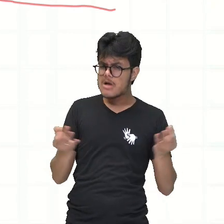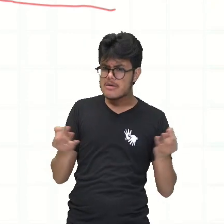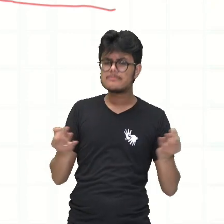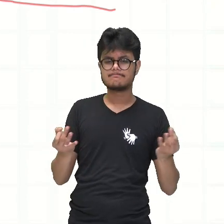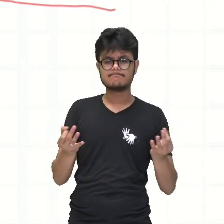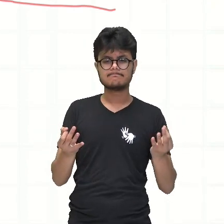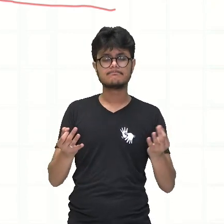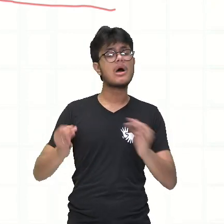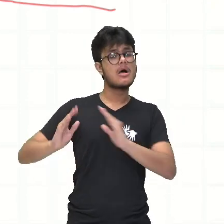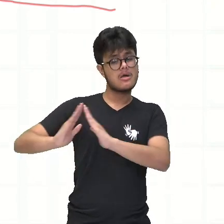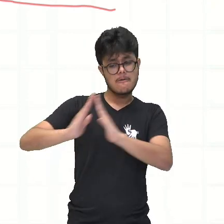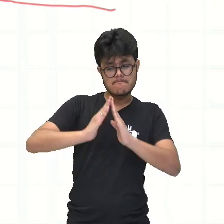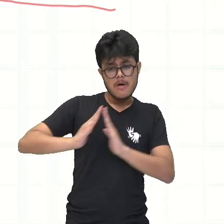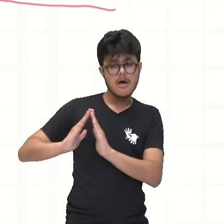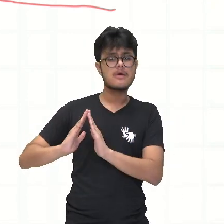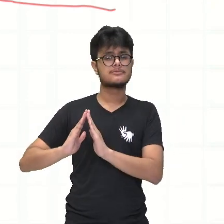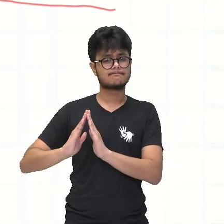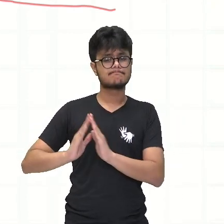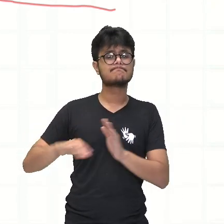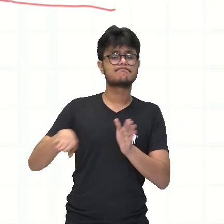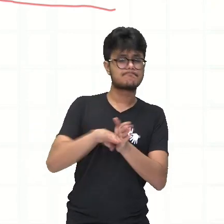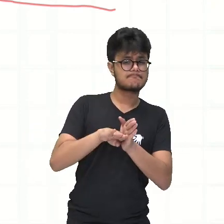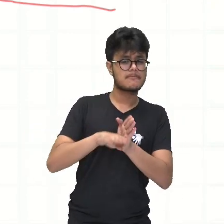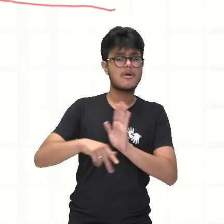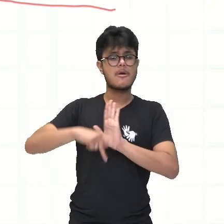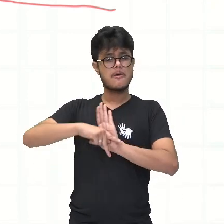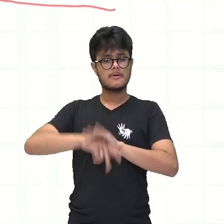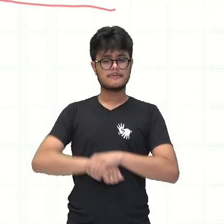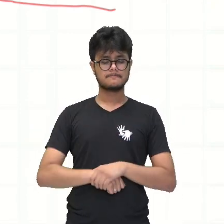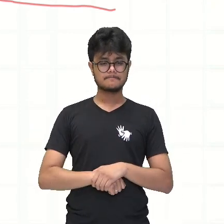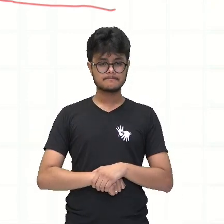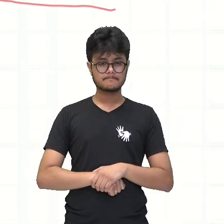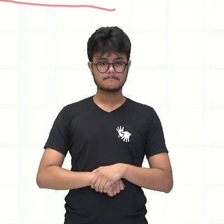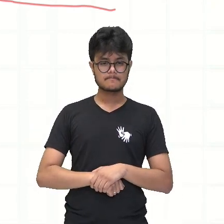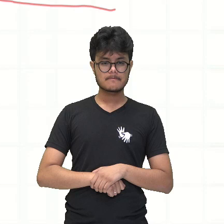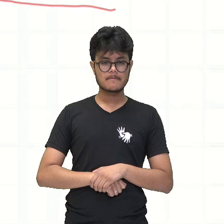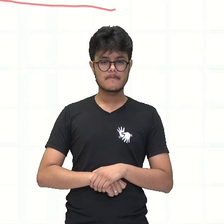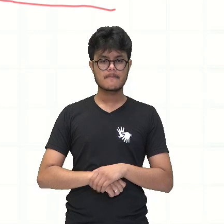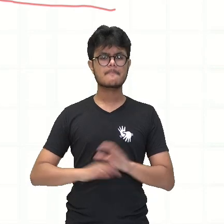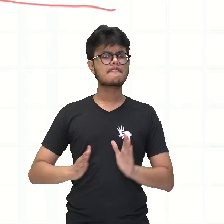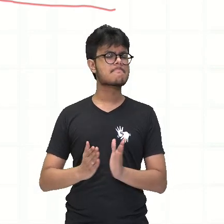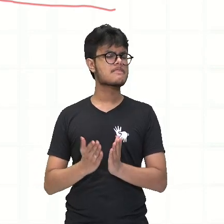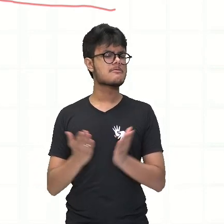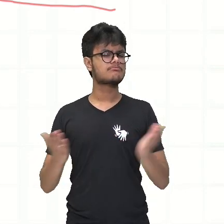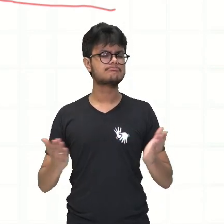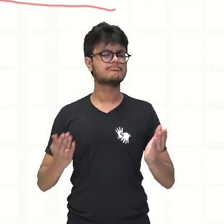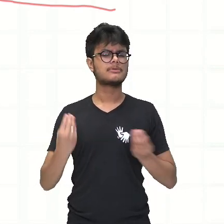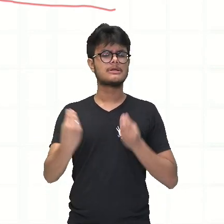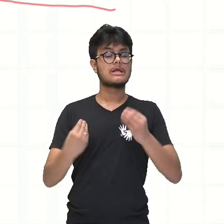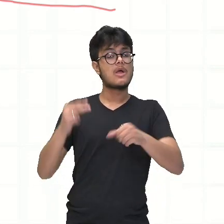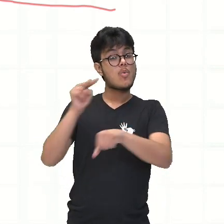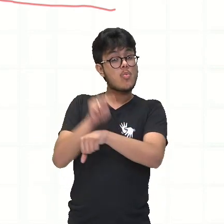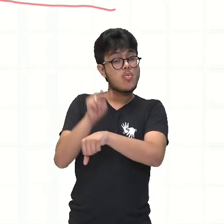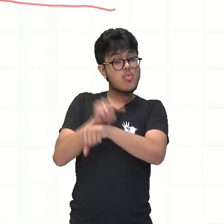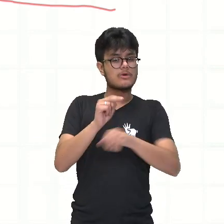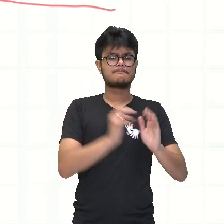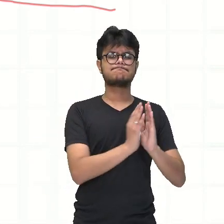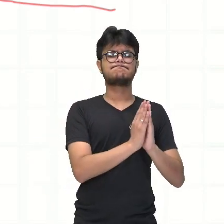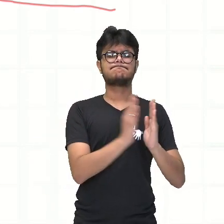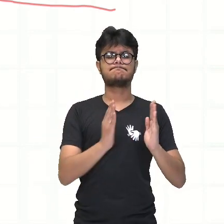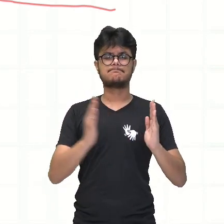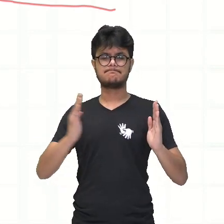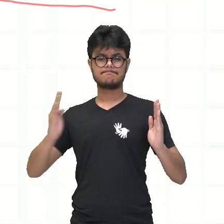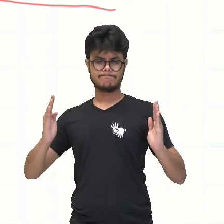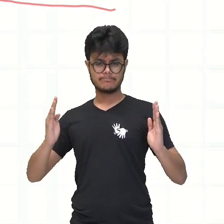às nossas casas. E aqui nós temos agora quais são essas etapas de tratamento de modo ilustrado,